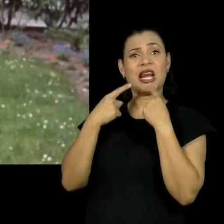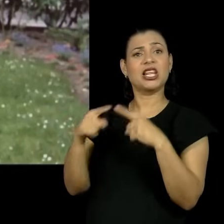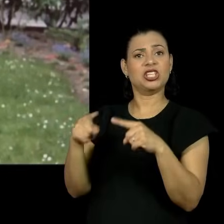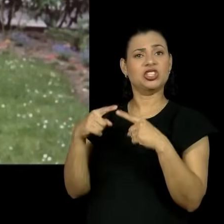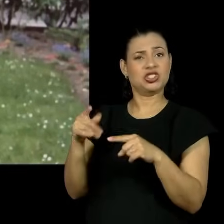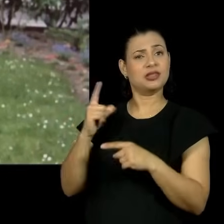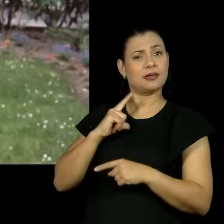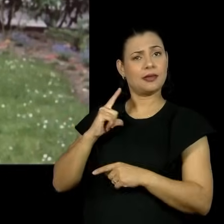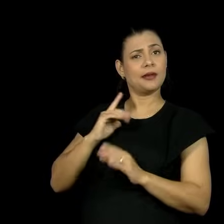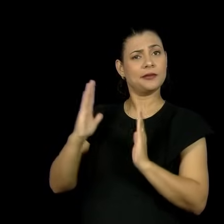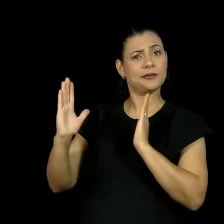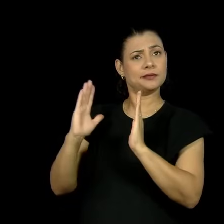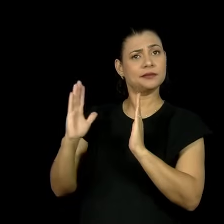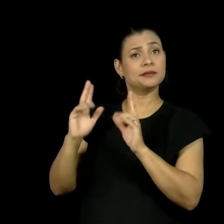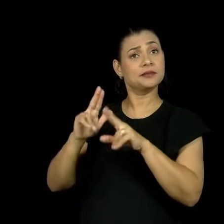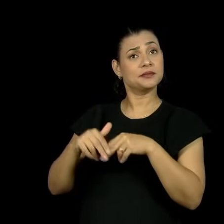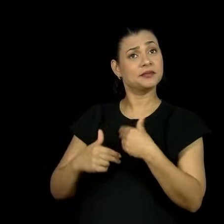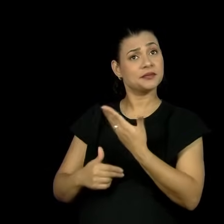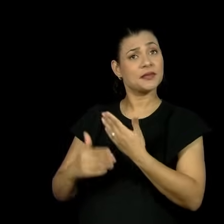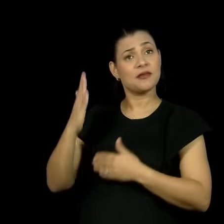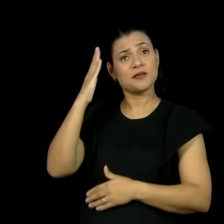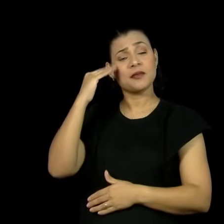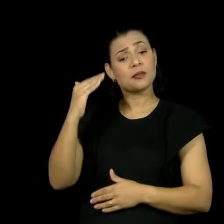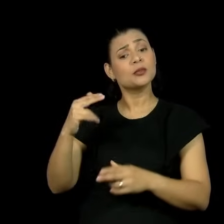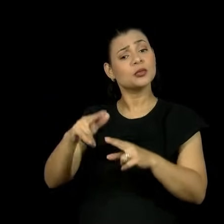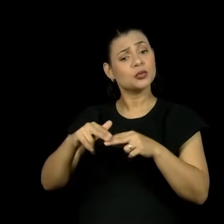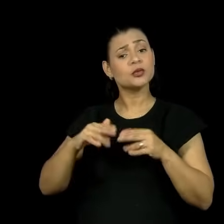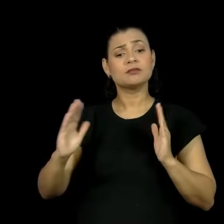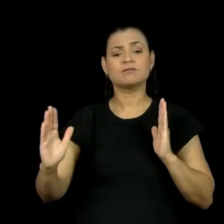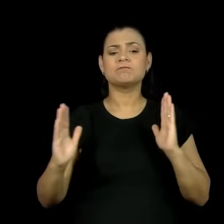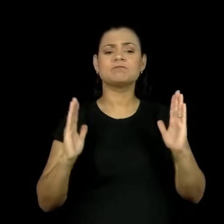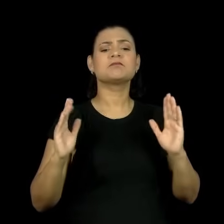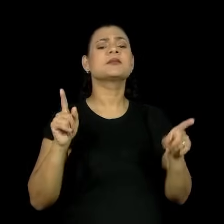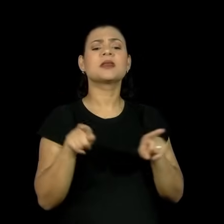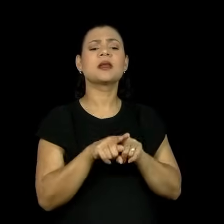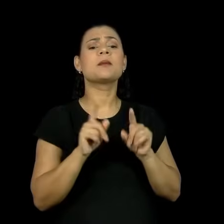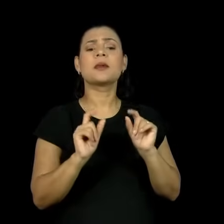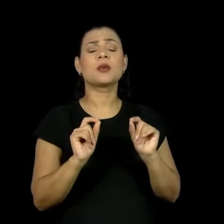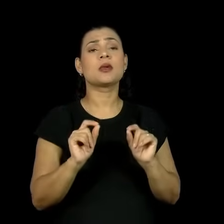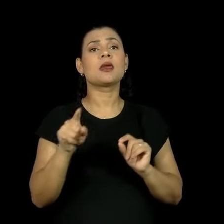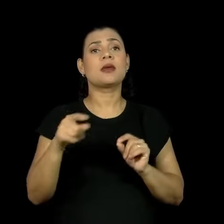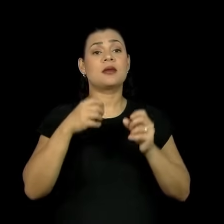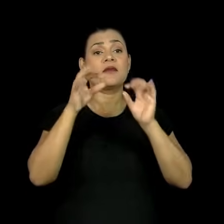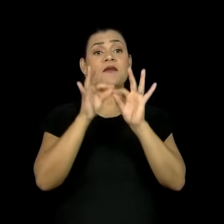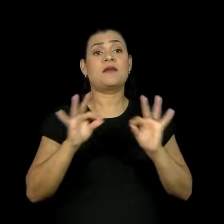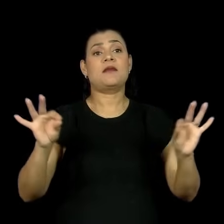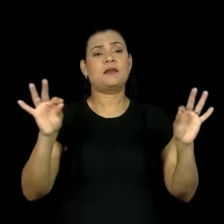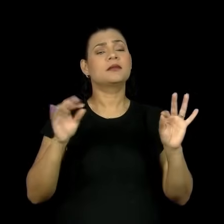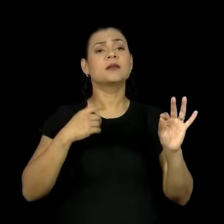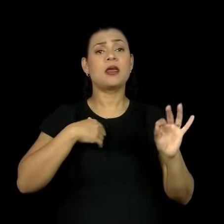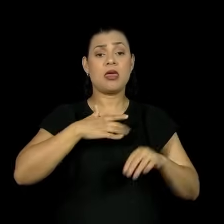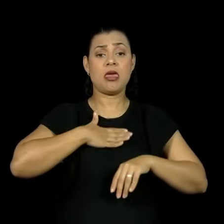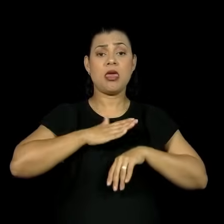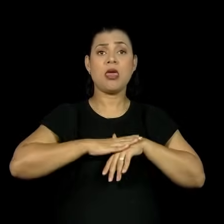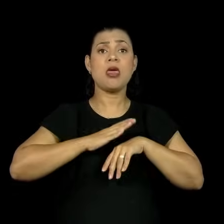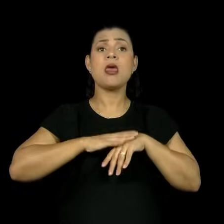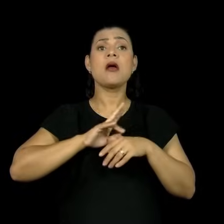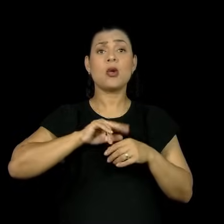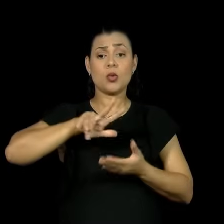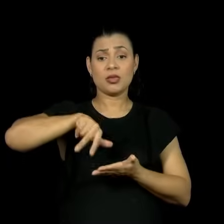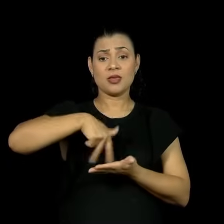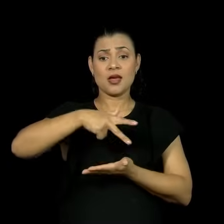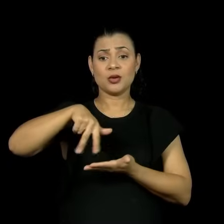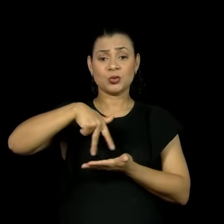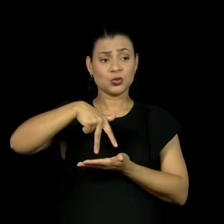dele, o Leopoldo Sedar Senghor, quando ele diz: eu danço, logo